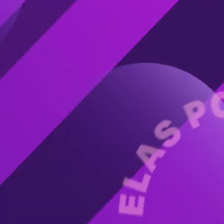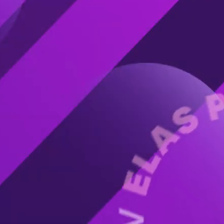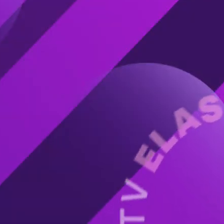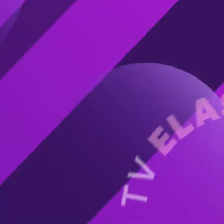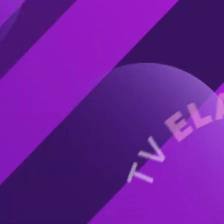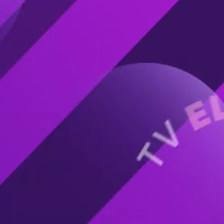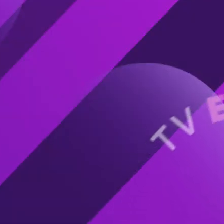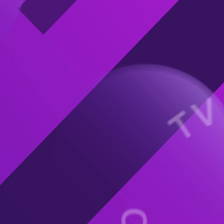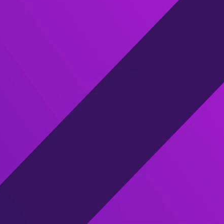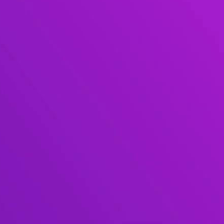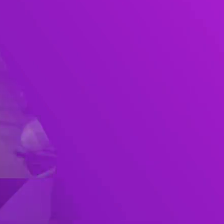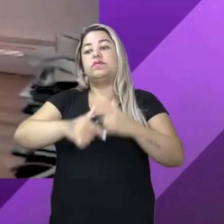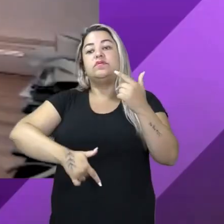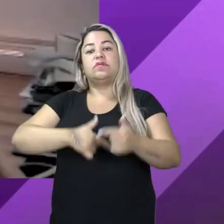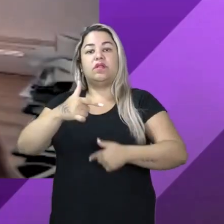importantes.